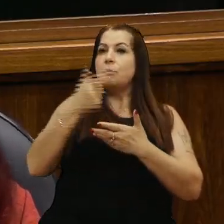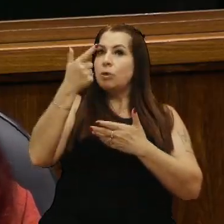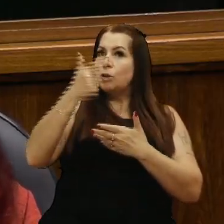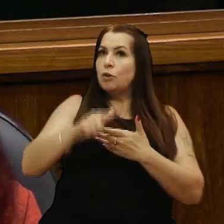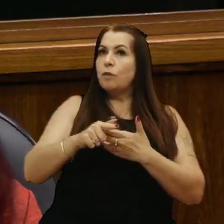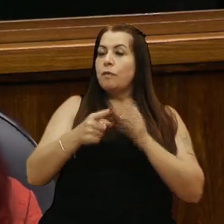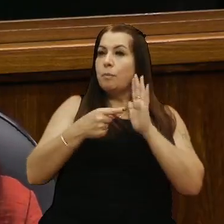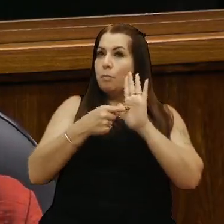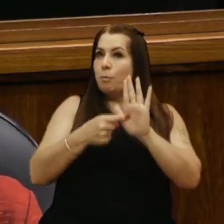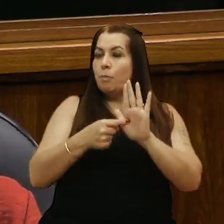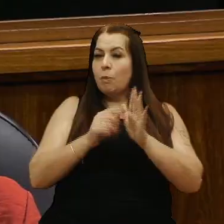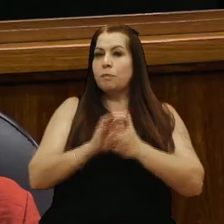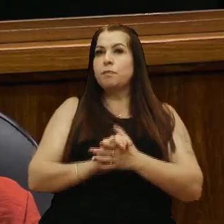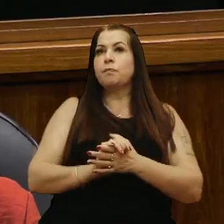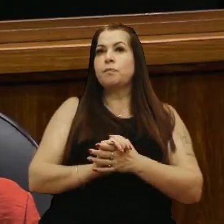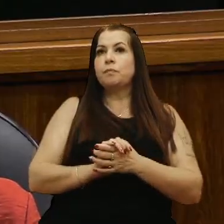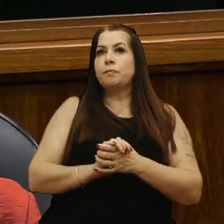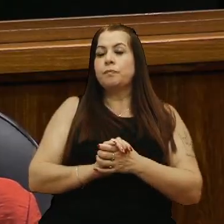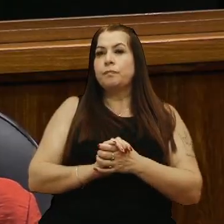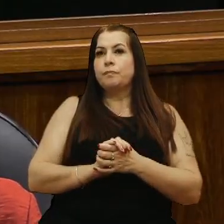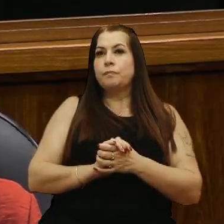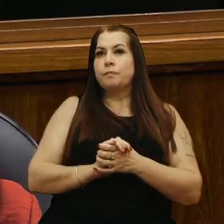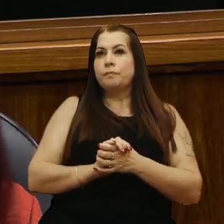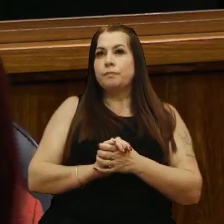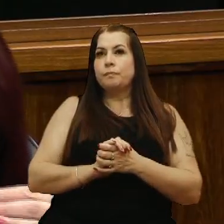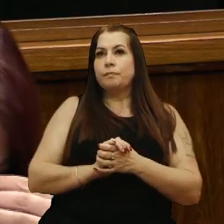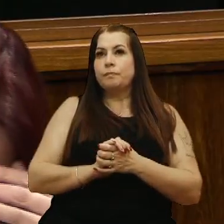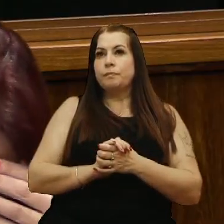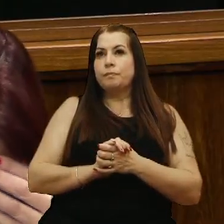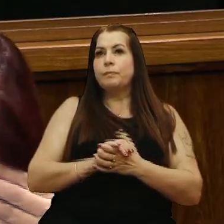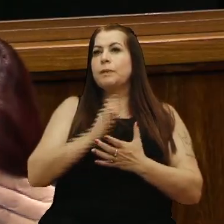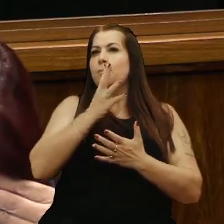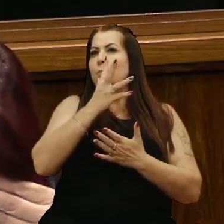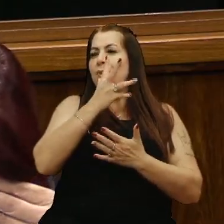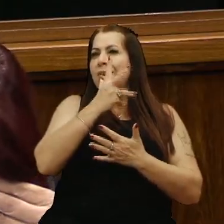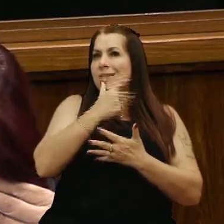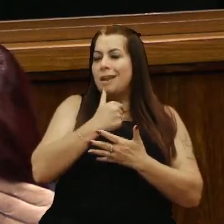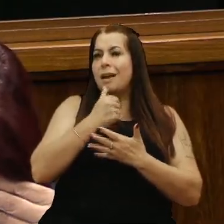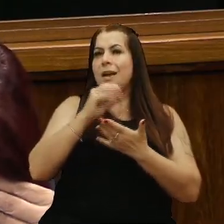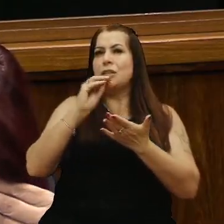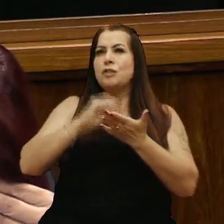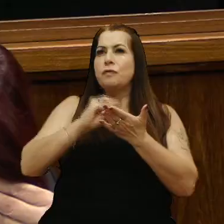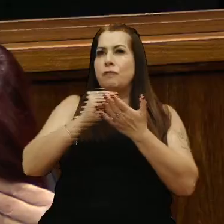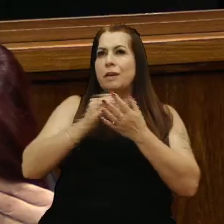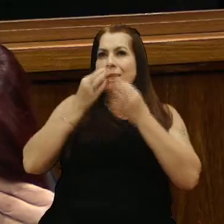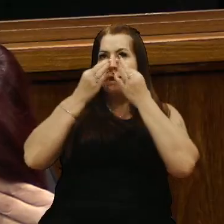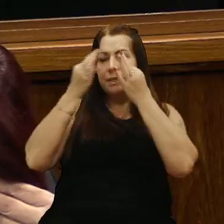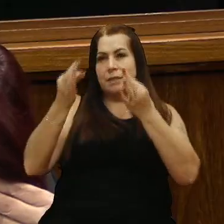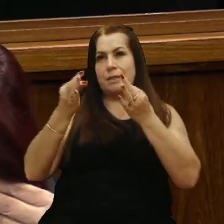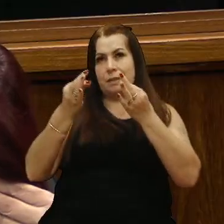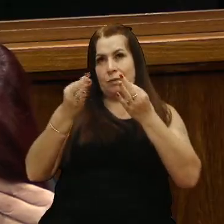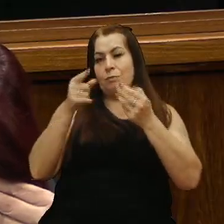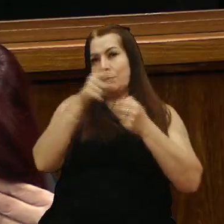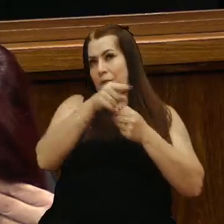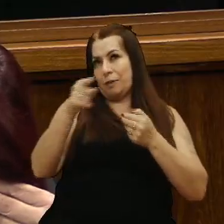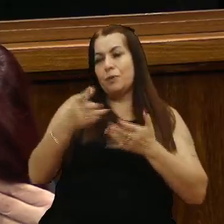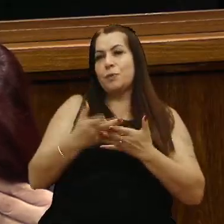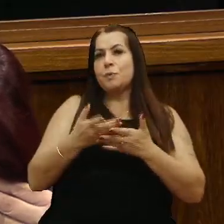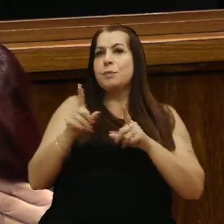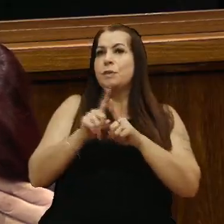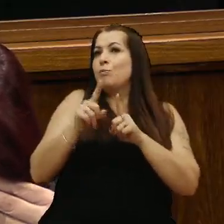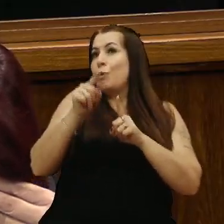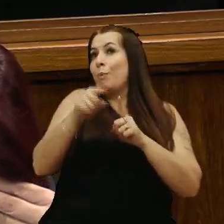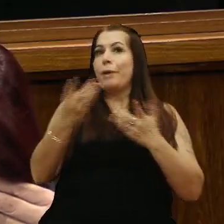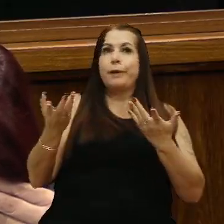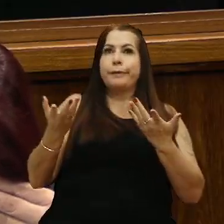vez, demonstra a sua morosidade, a sua falta de atenção para o transporte público, como se